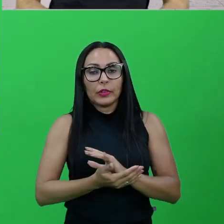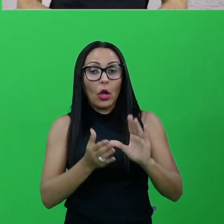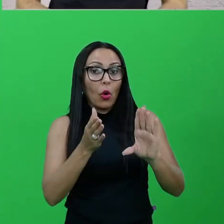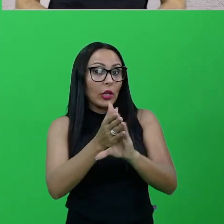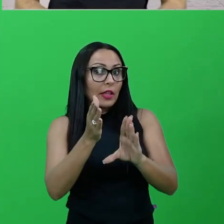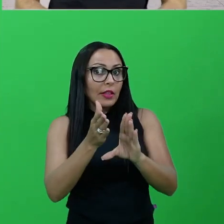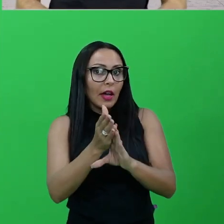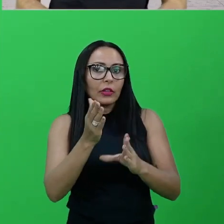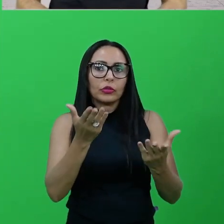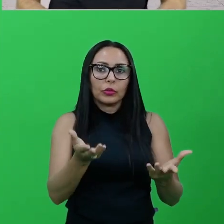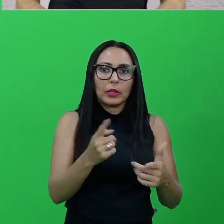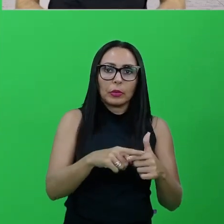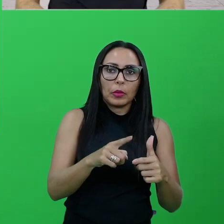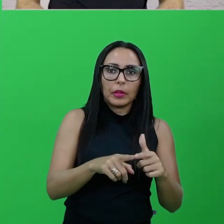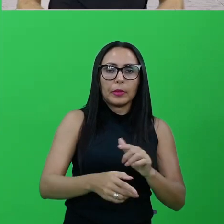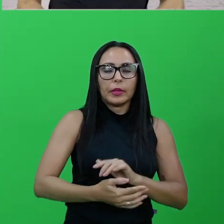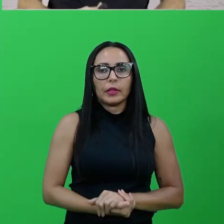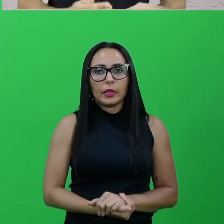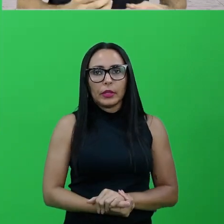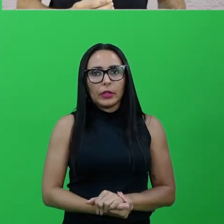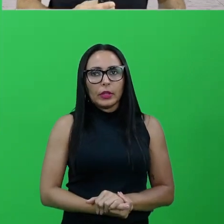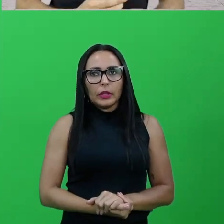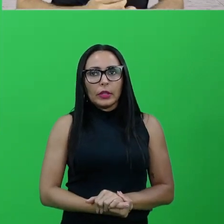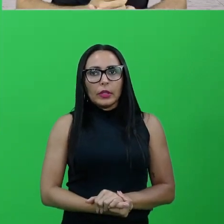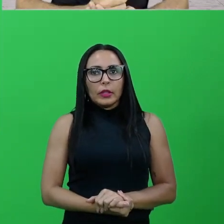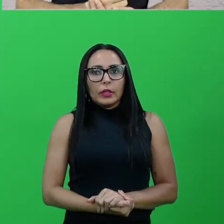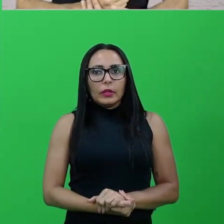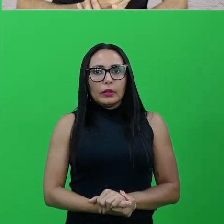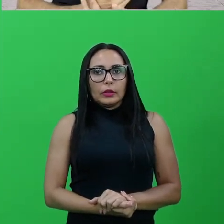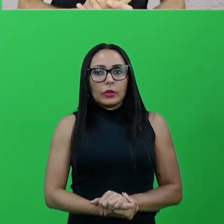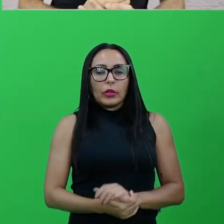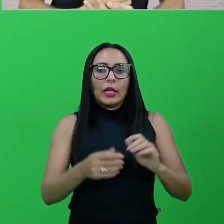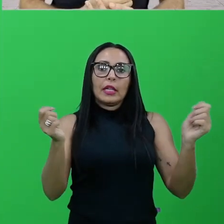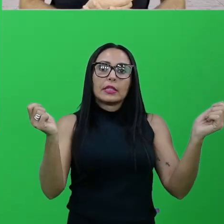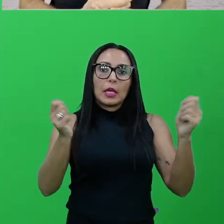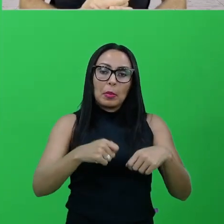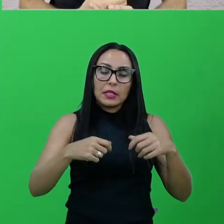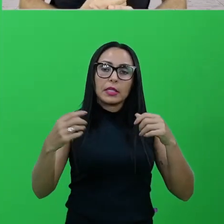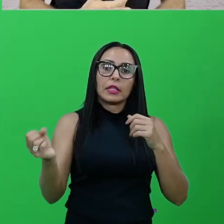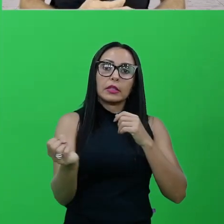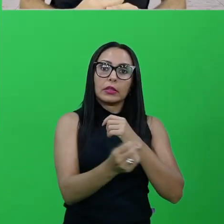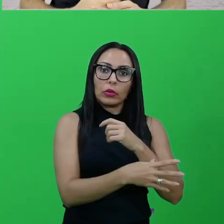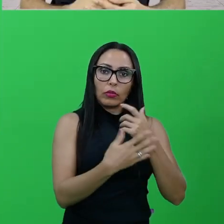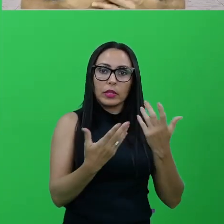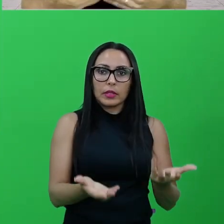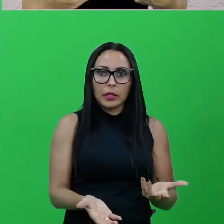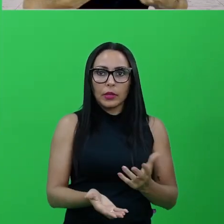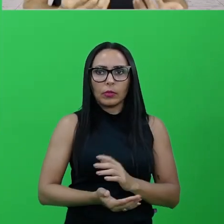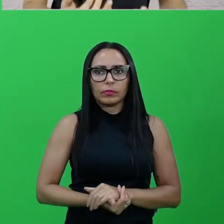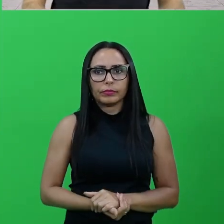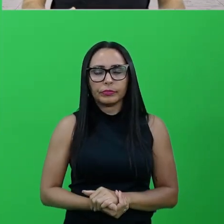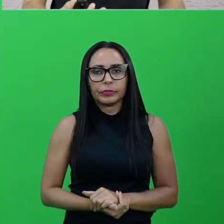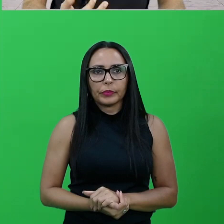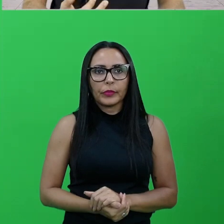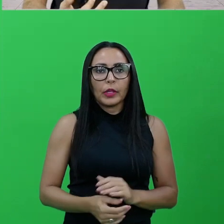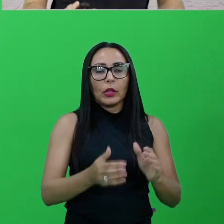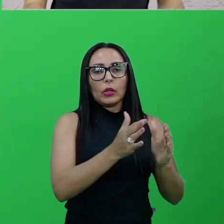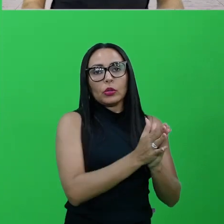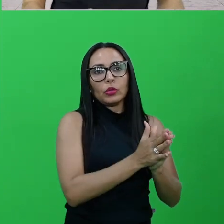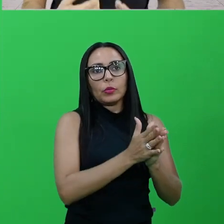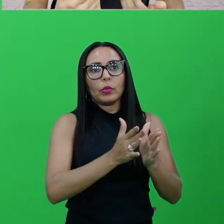a determinado problema, tá? Com relação a capacidades de inovação, no momento em que